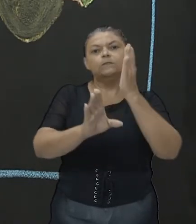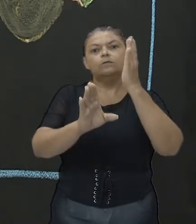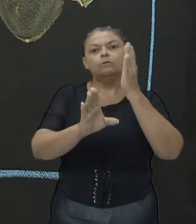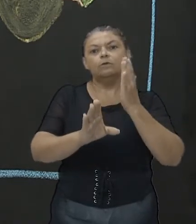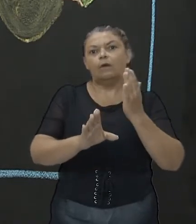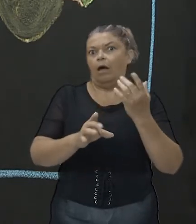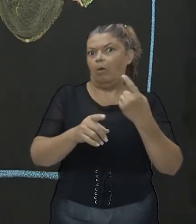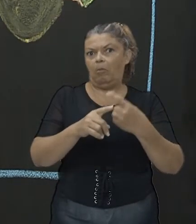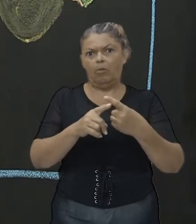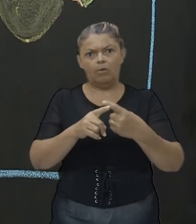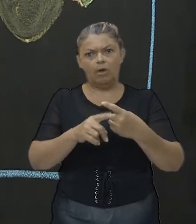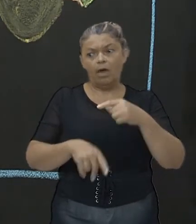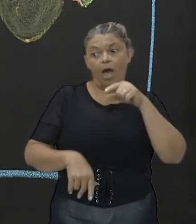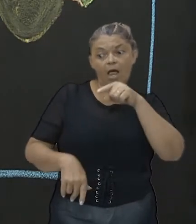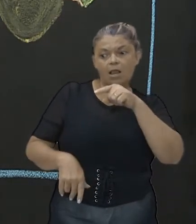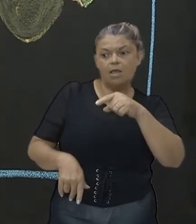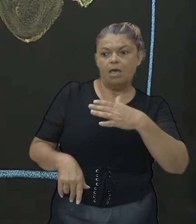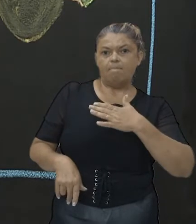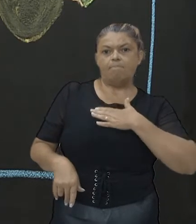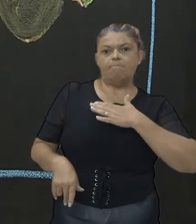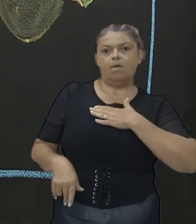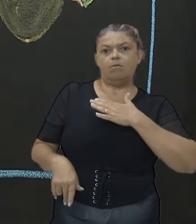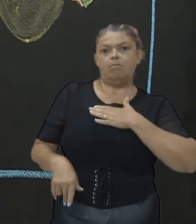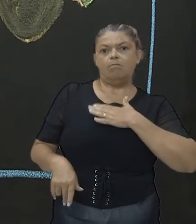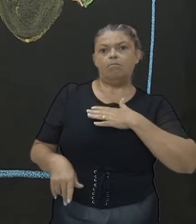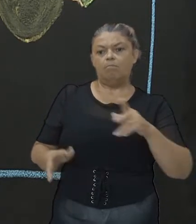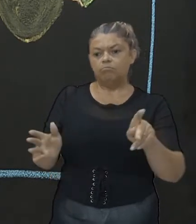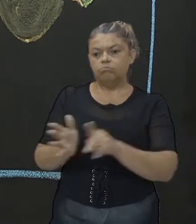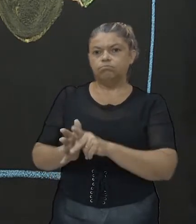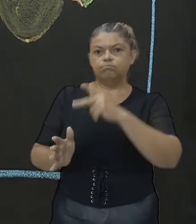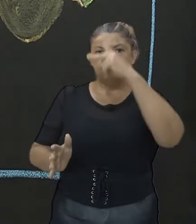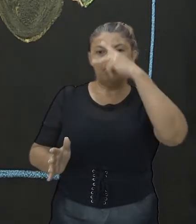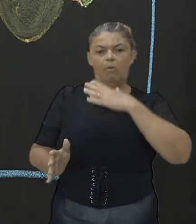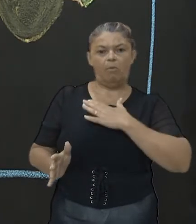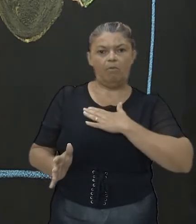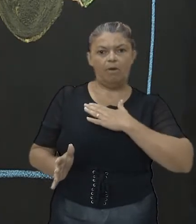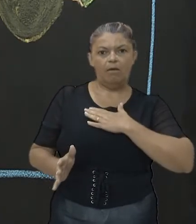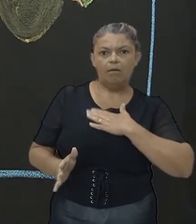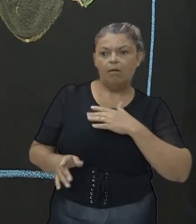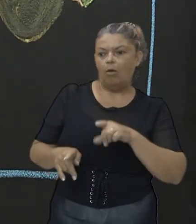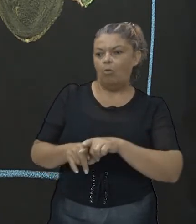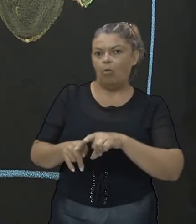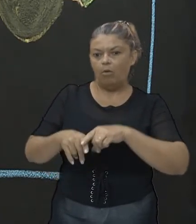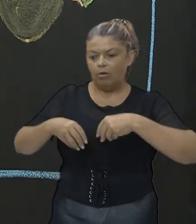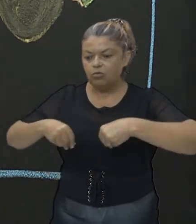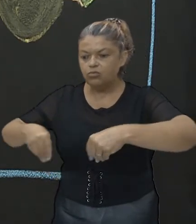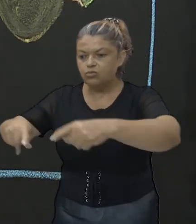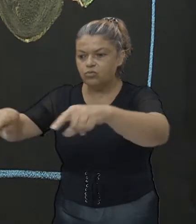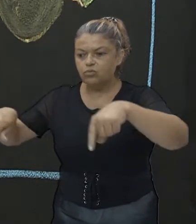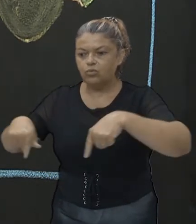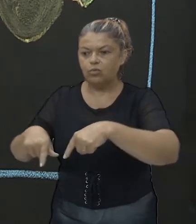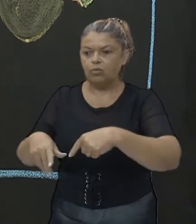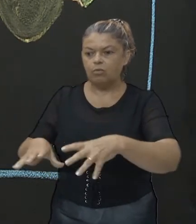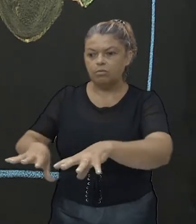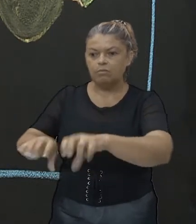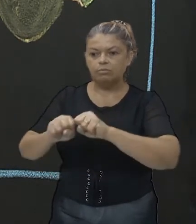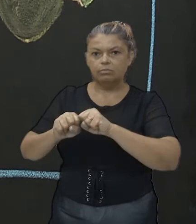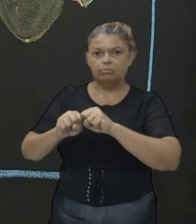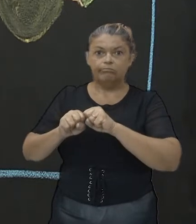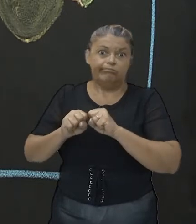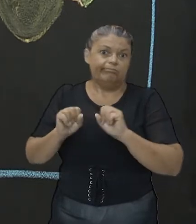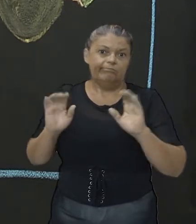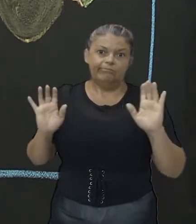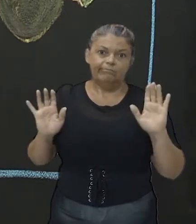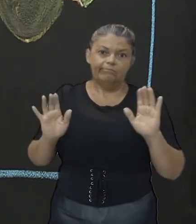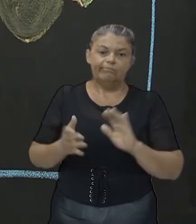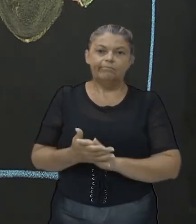parte deles, já que ali o território acaba tendo bastante ali características econômicas importantes para a